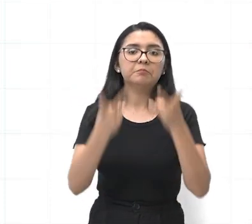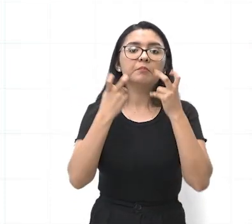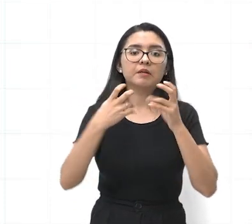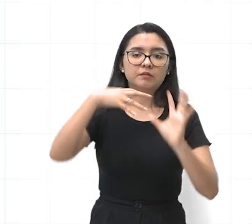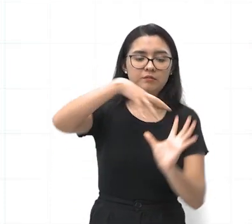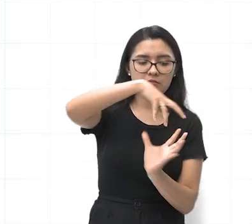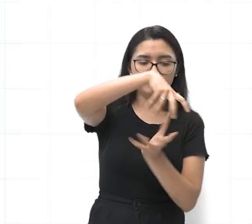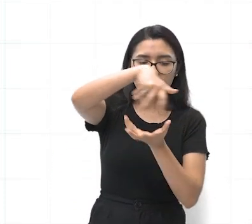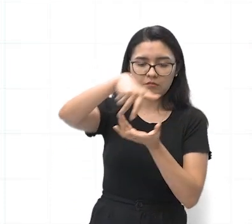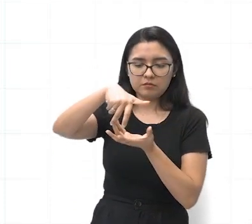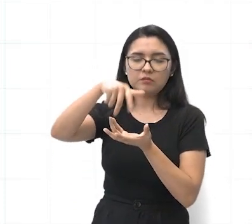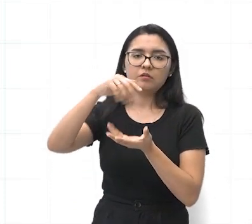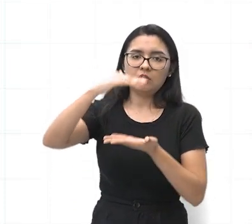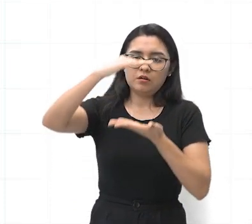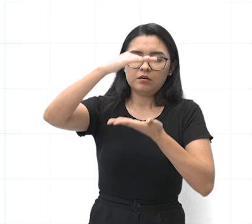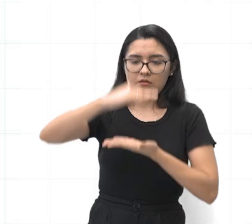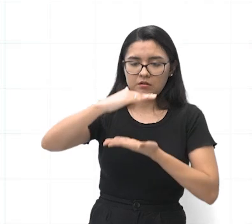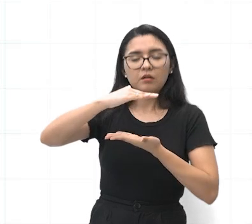globo terrestre,